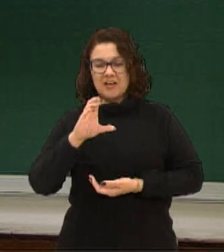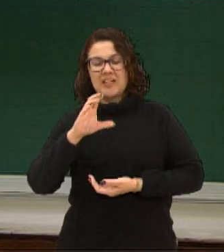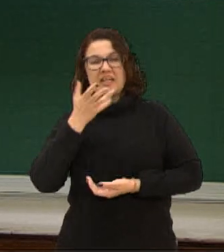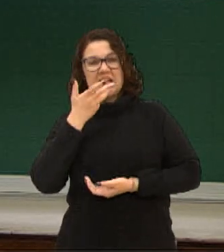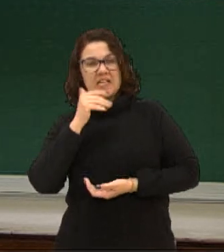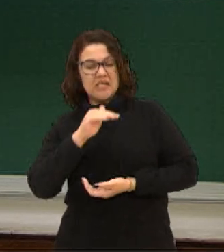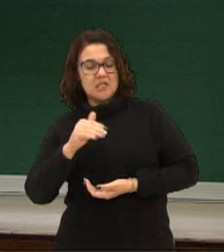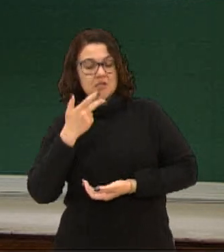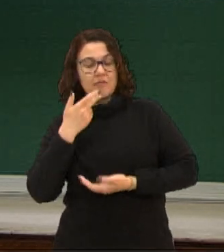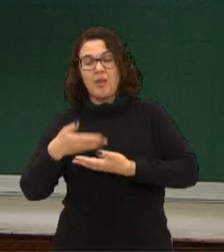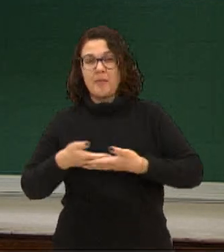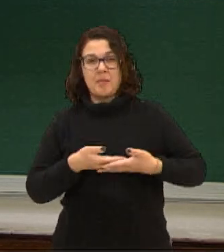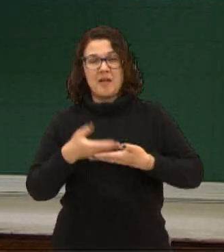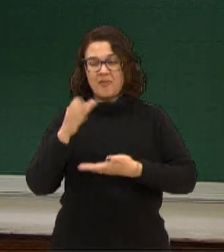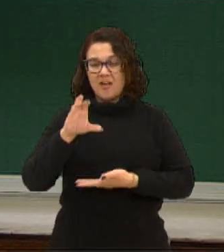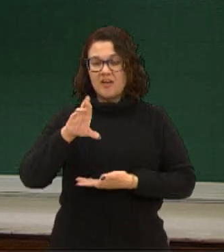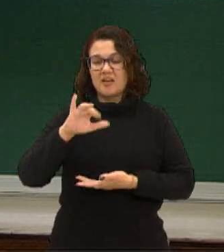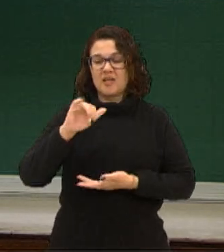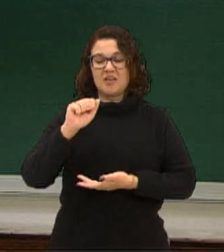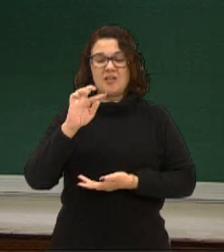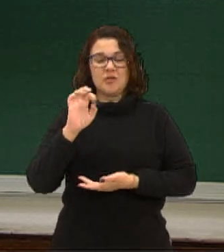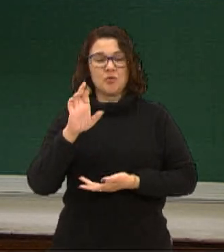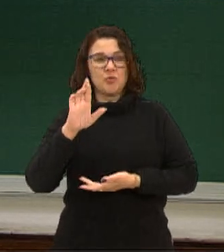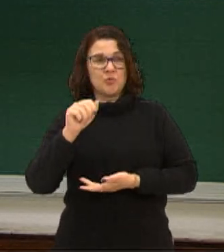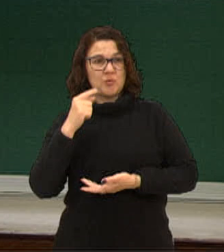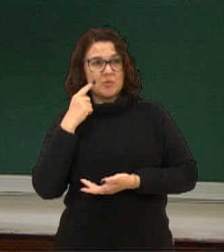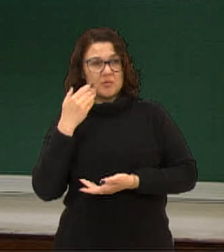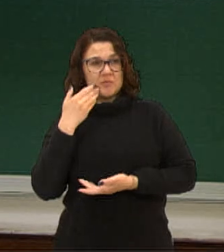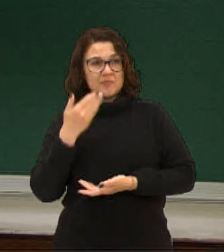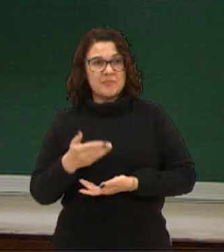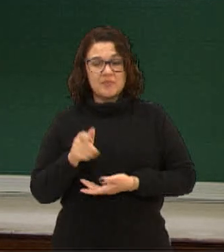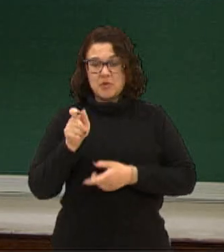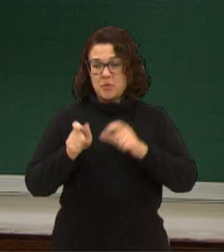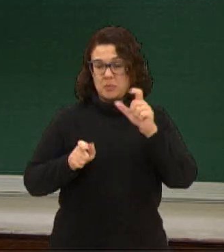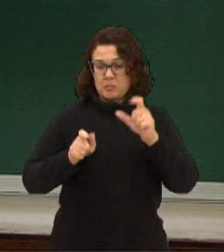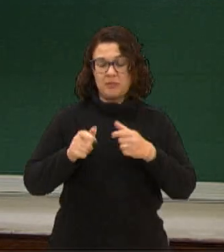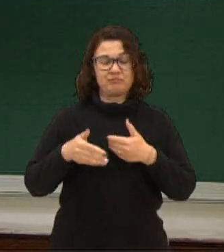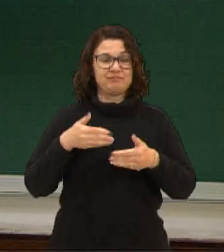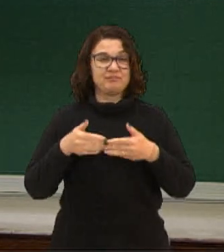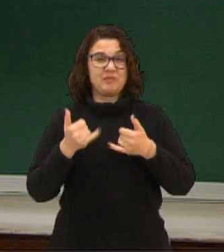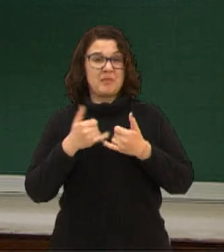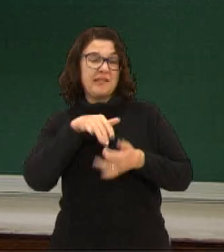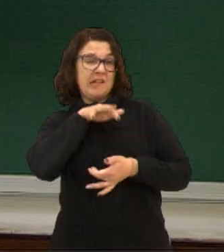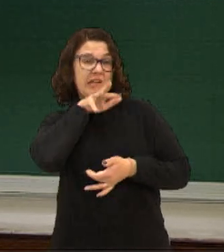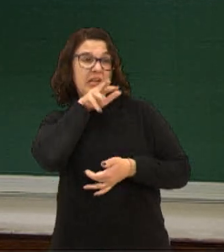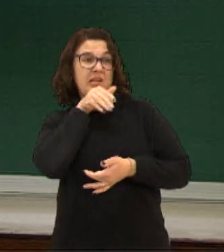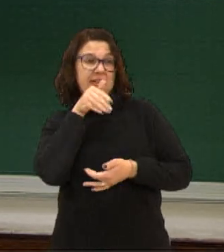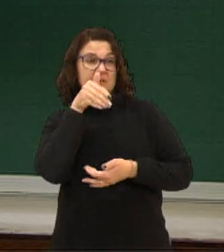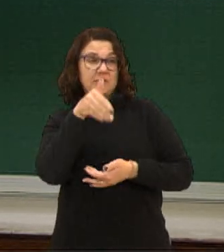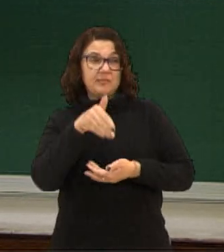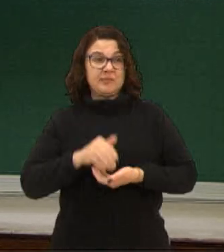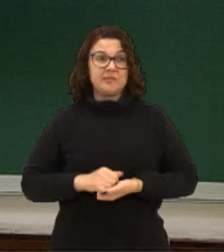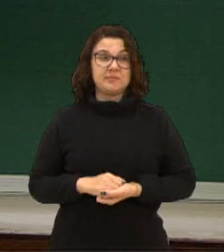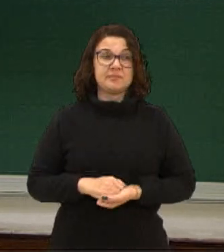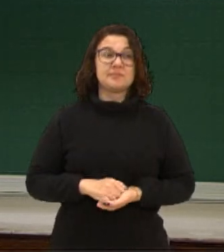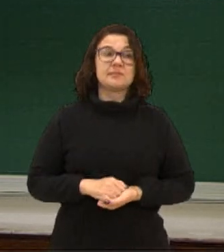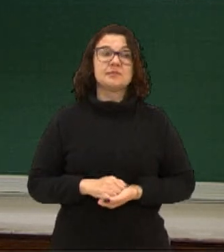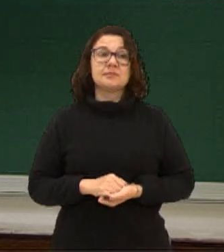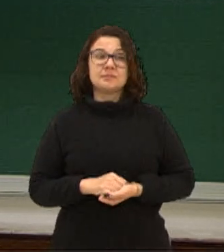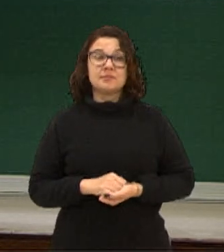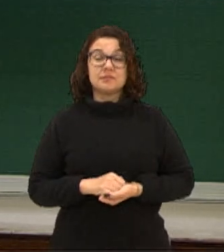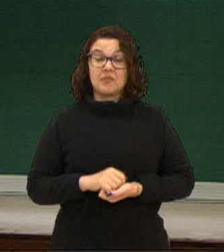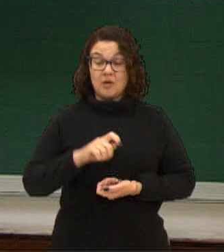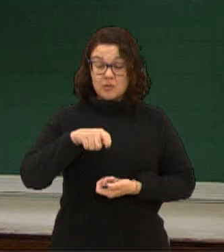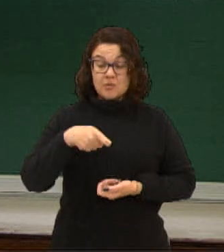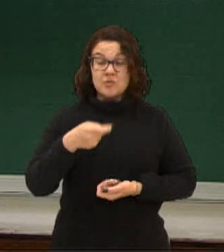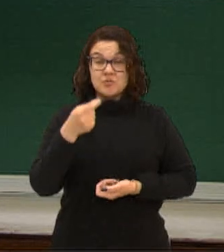essa criança, né? Ela se refere a essas pessoas como se elas fossem animais, ela chama de criatura. Então,